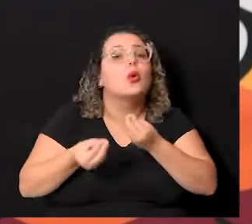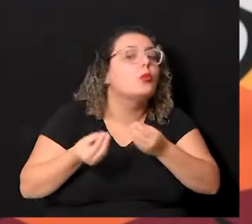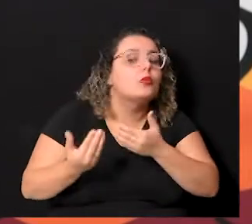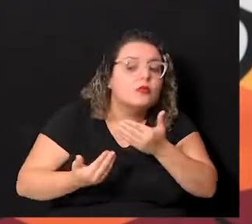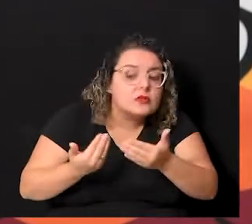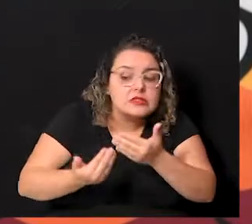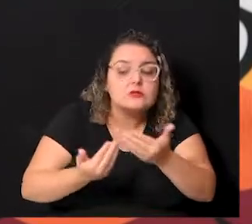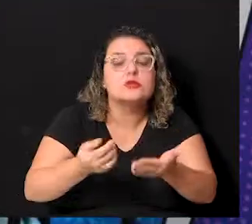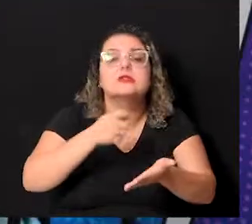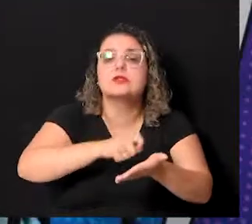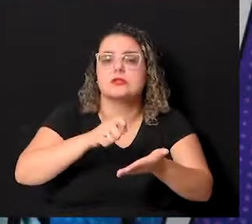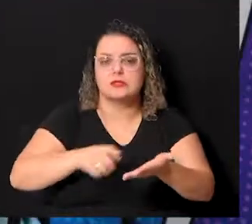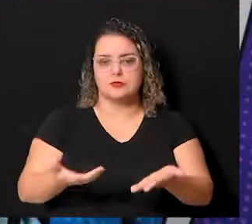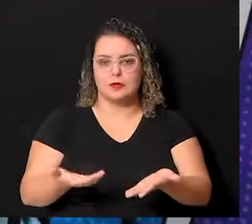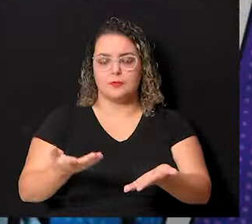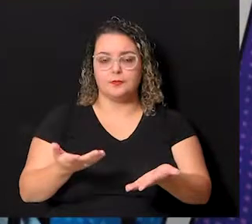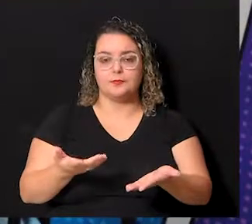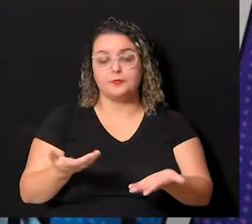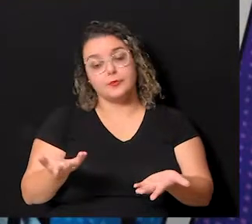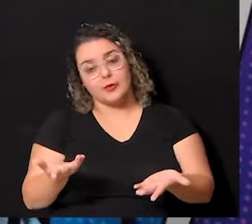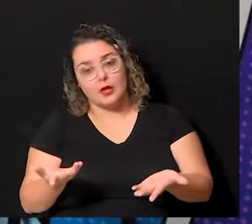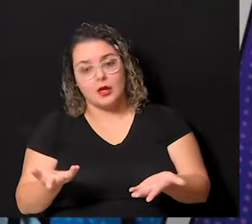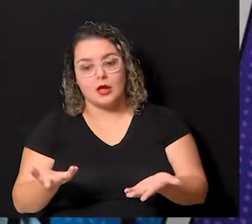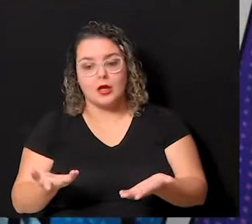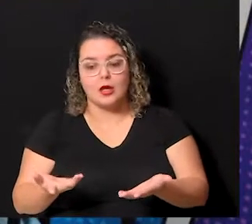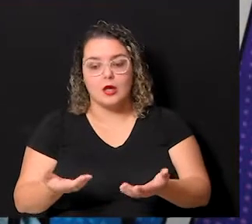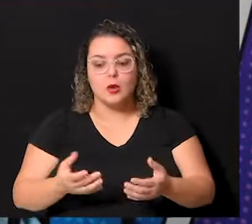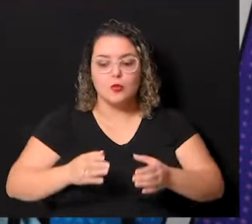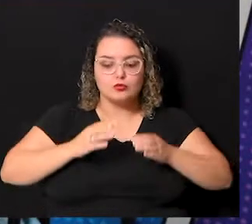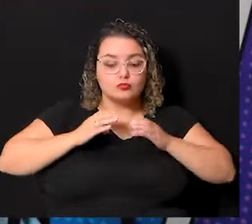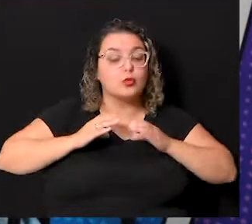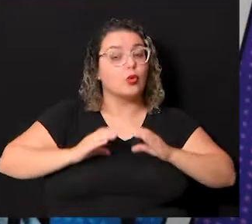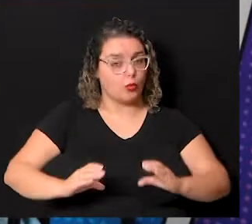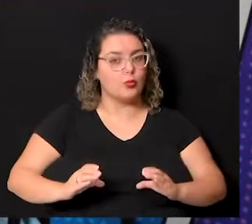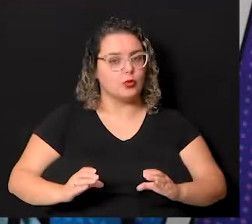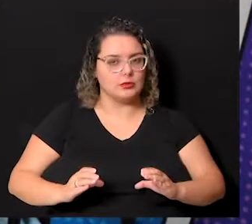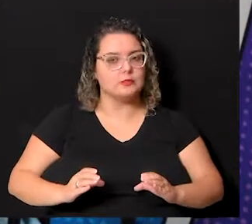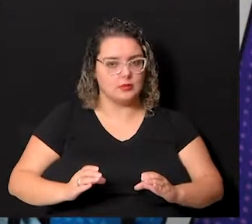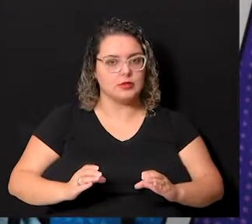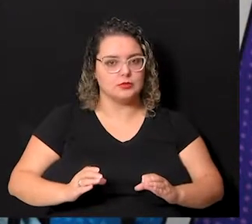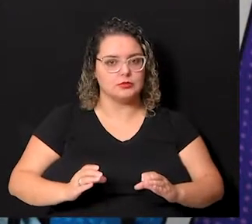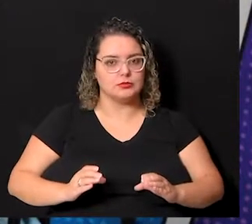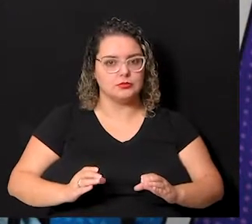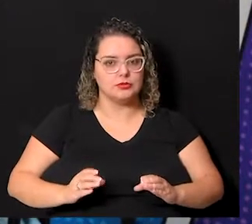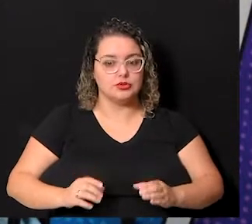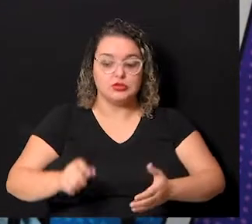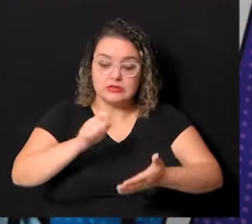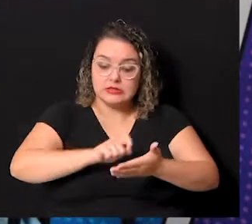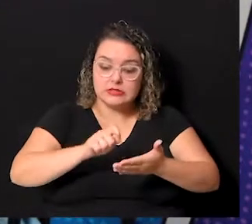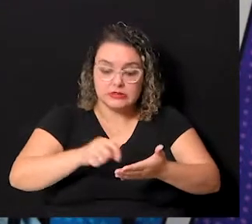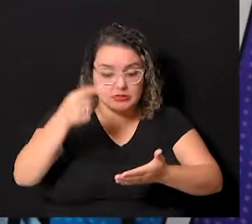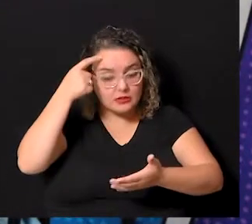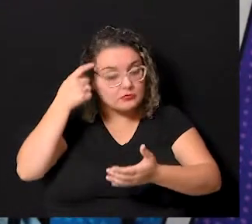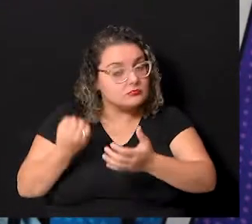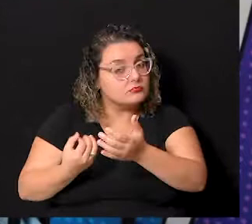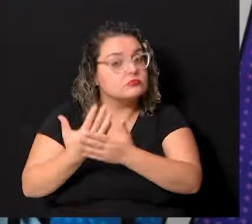processo pra gente. Tá, isso é uma medida disciplinatória que aparece em muito curso de escrita criativa.